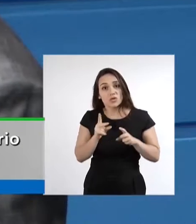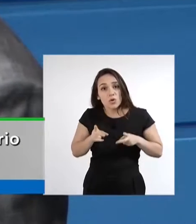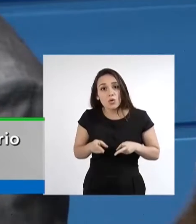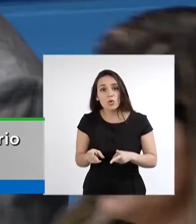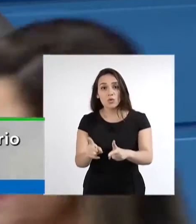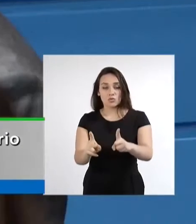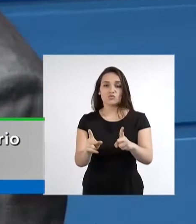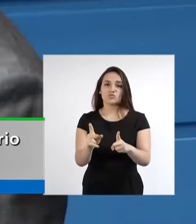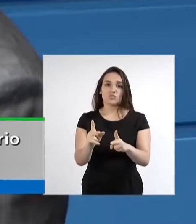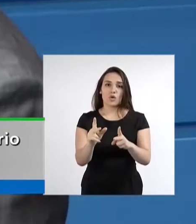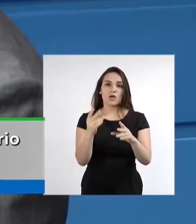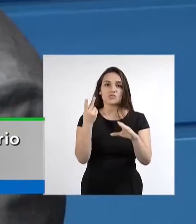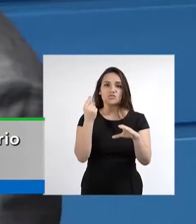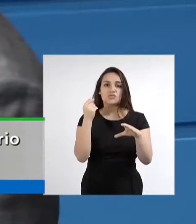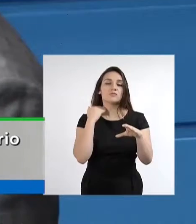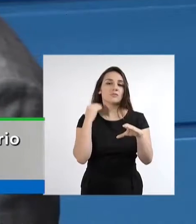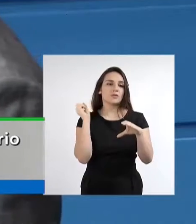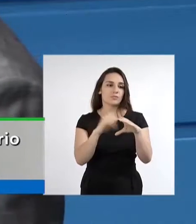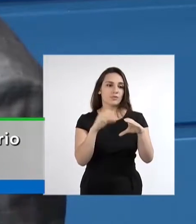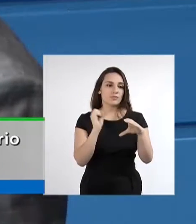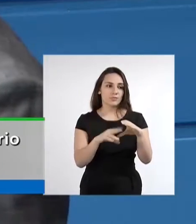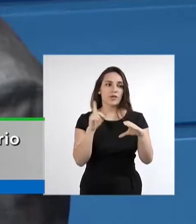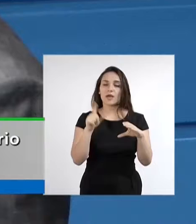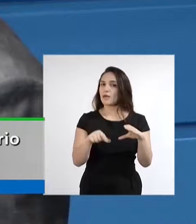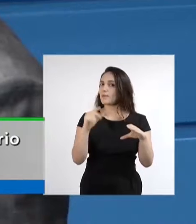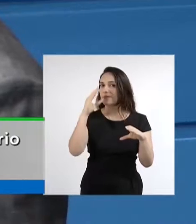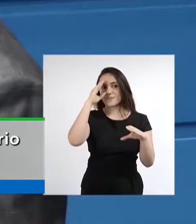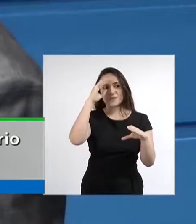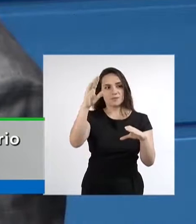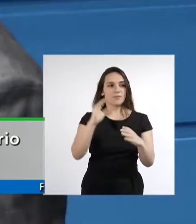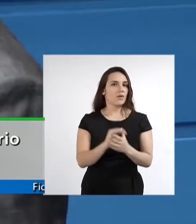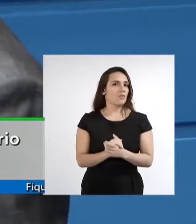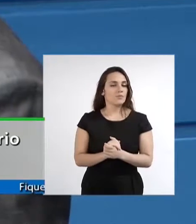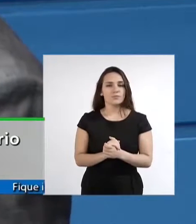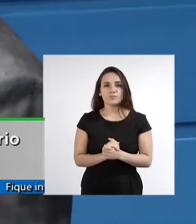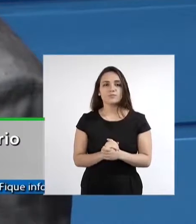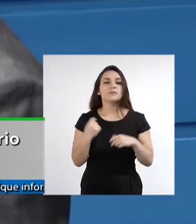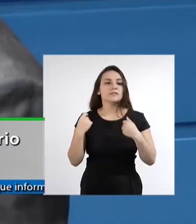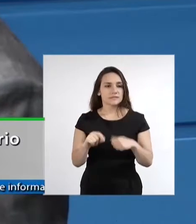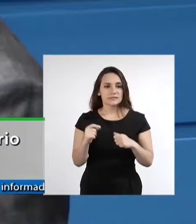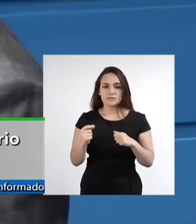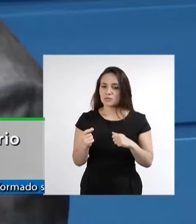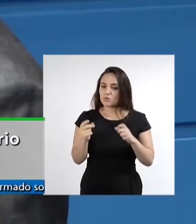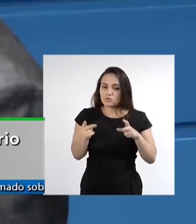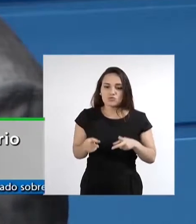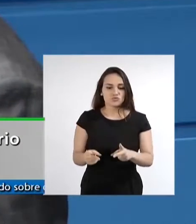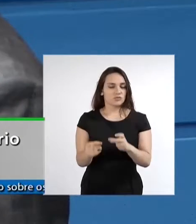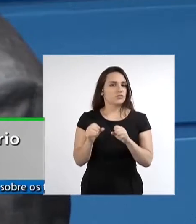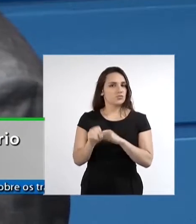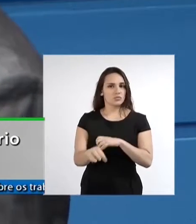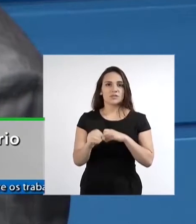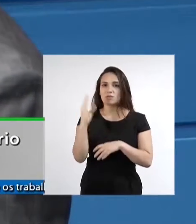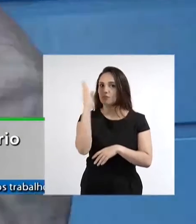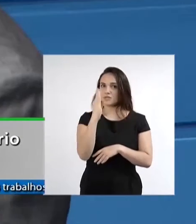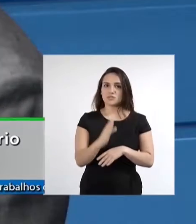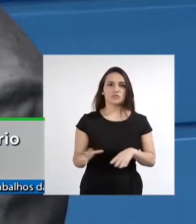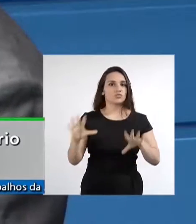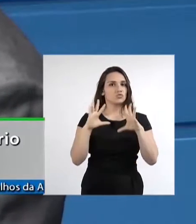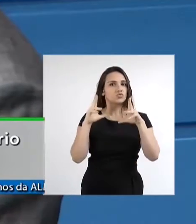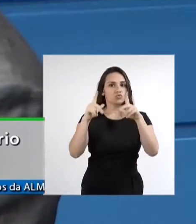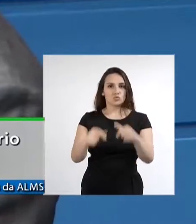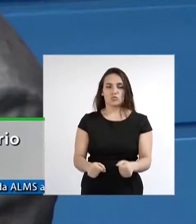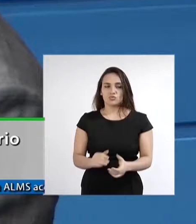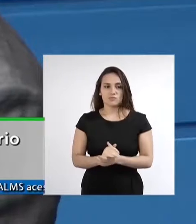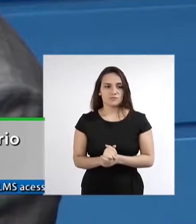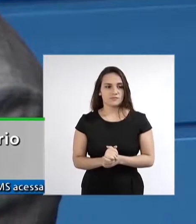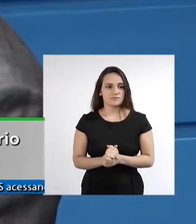do Fundeb, ela é vital para a educação brasileira, não é só no Mato Grosso. Os estados, Mato Grosso do